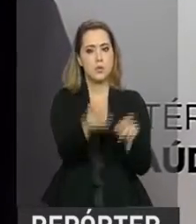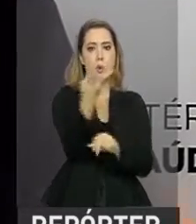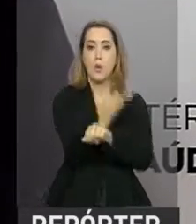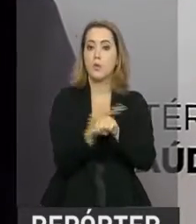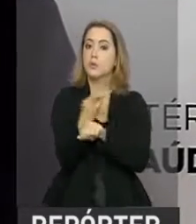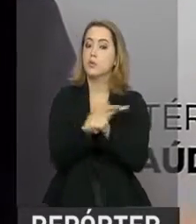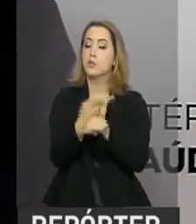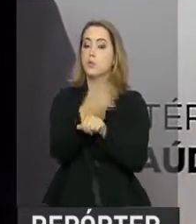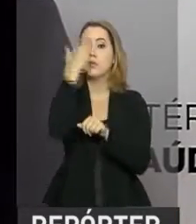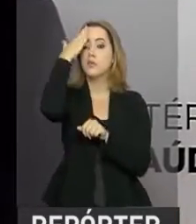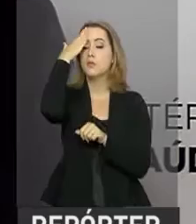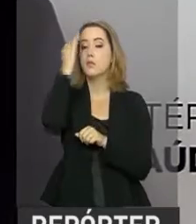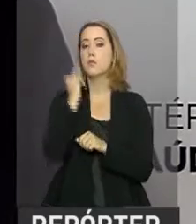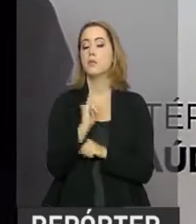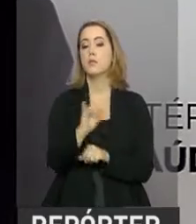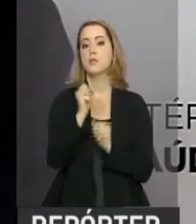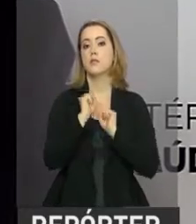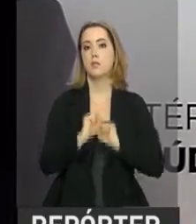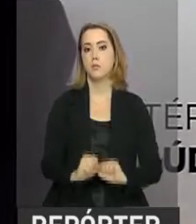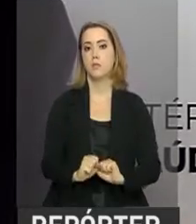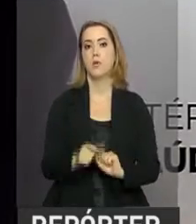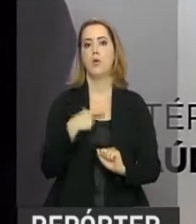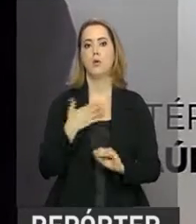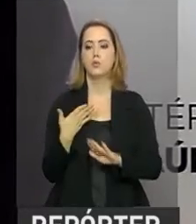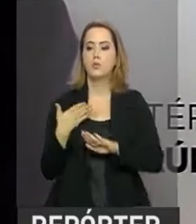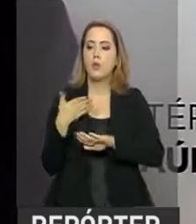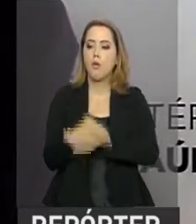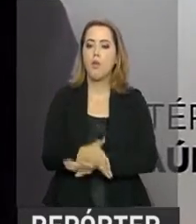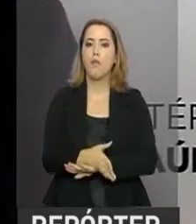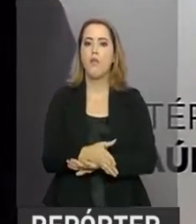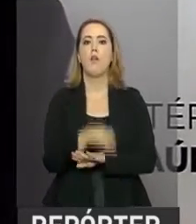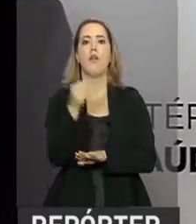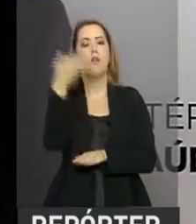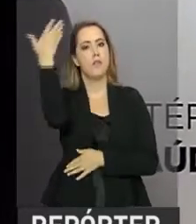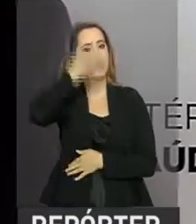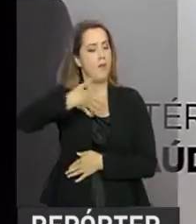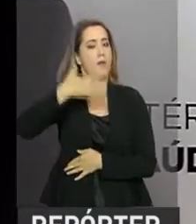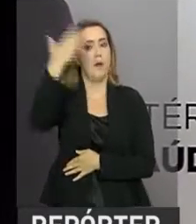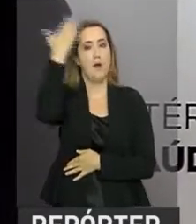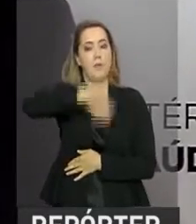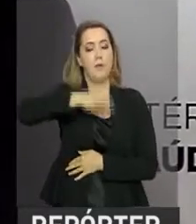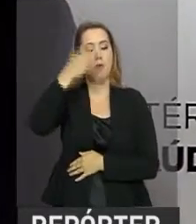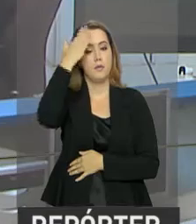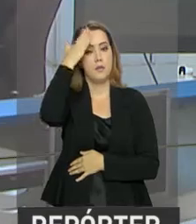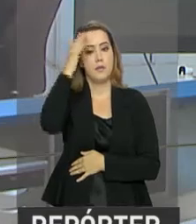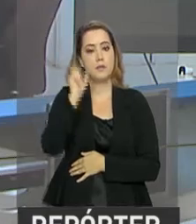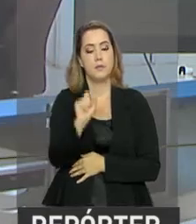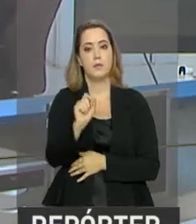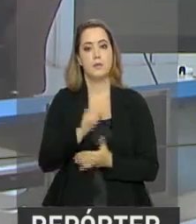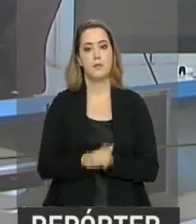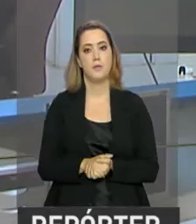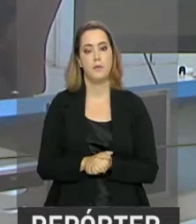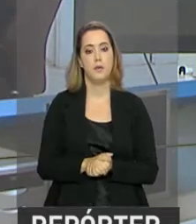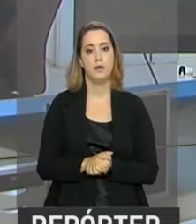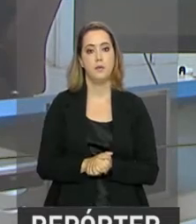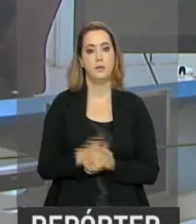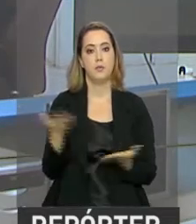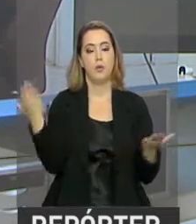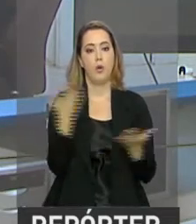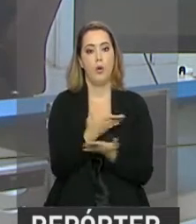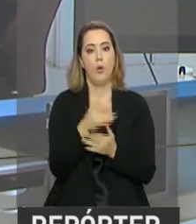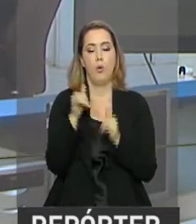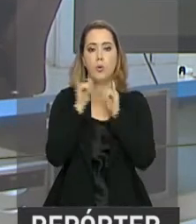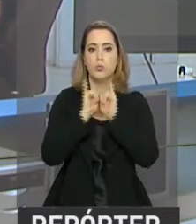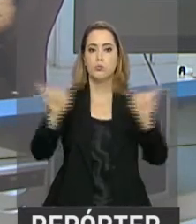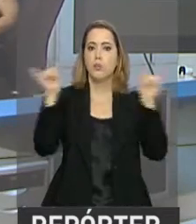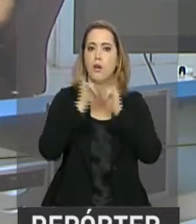acessar a essa informação se submeteram aos testes e se submetam aos tratamentos e foi decretada situação